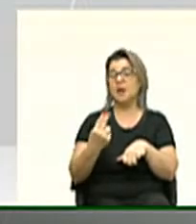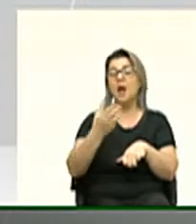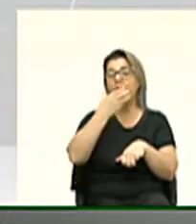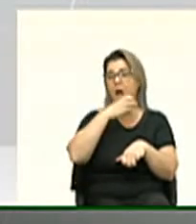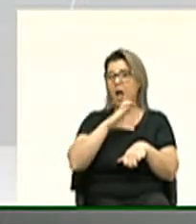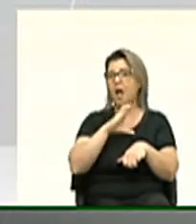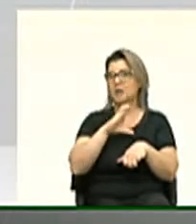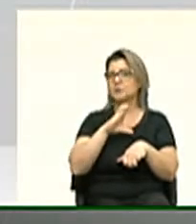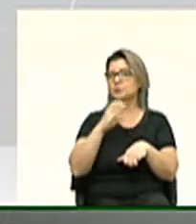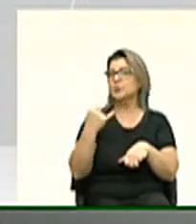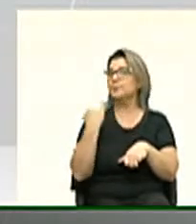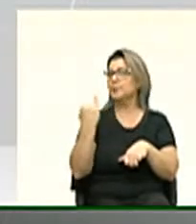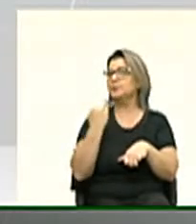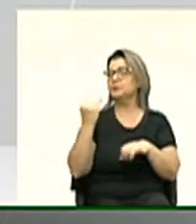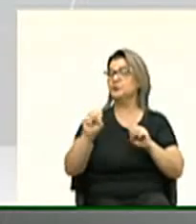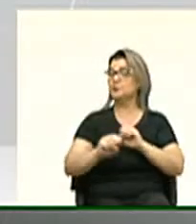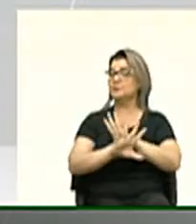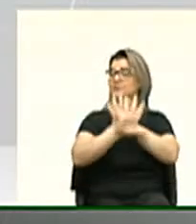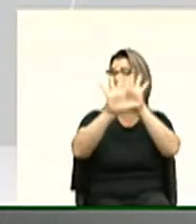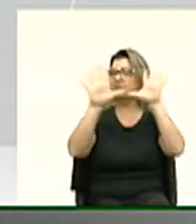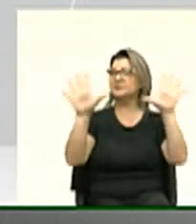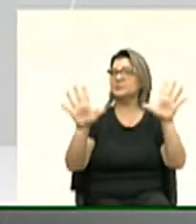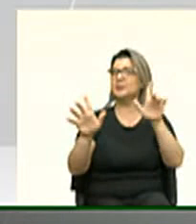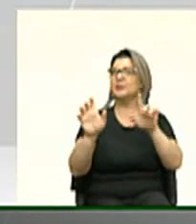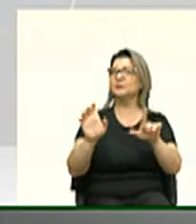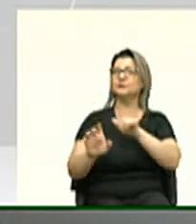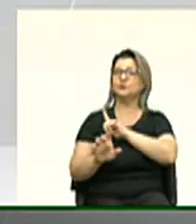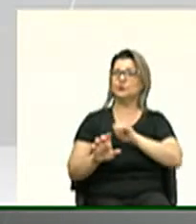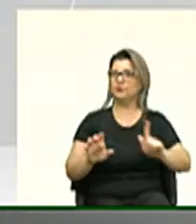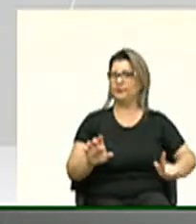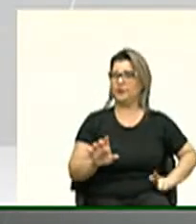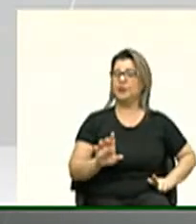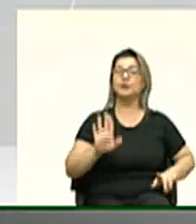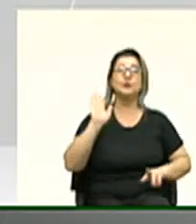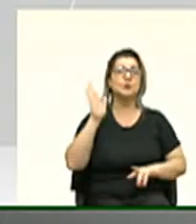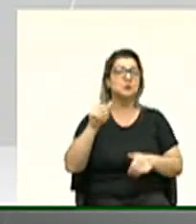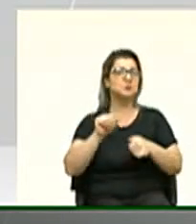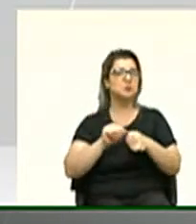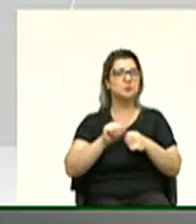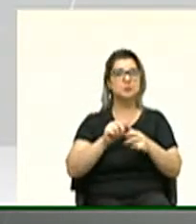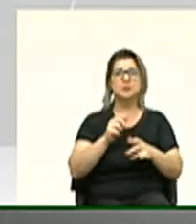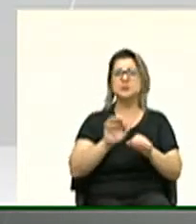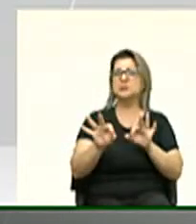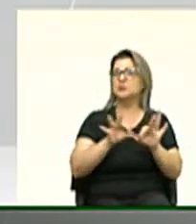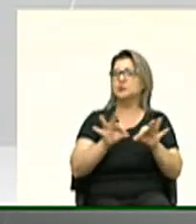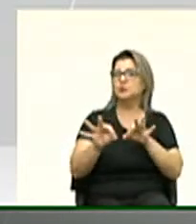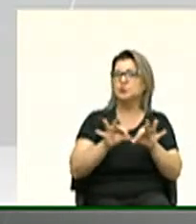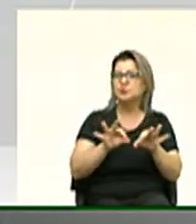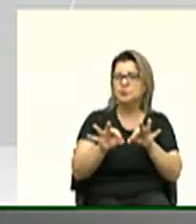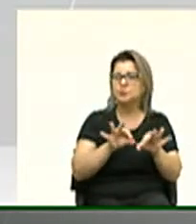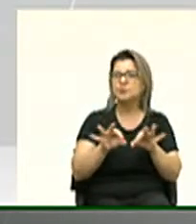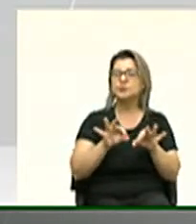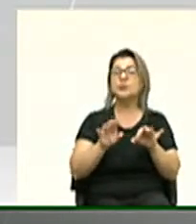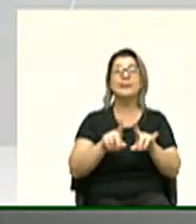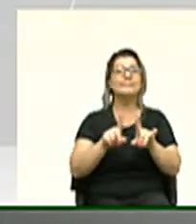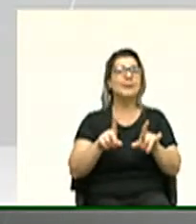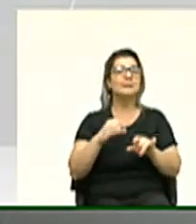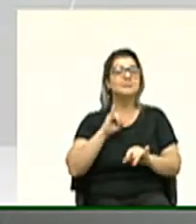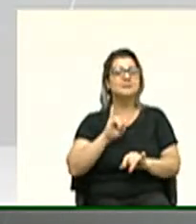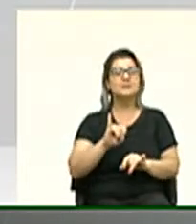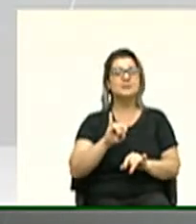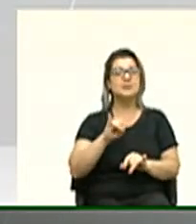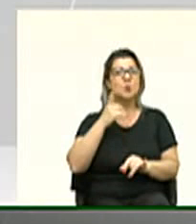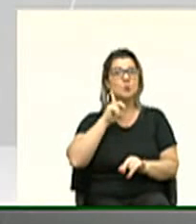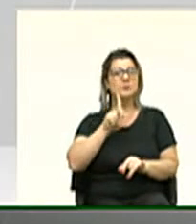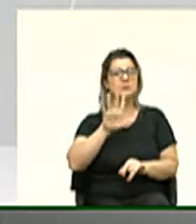governo, né, que já fez ajustes importantes aí no plano de distanciamento, mas se nós pudéssemos chamar, o